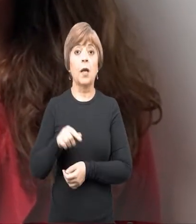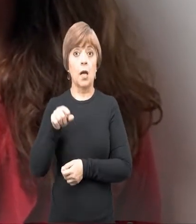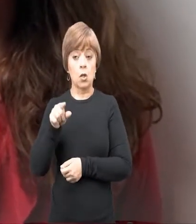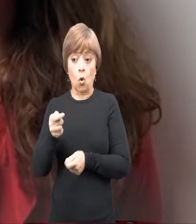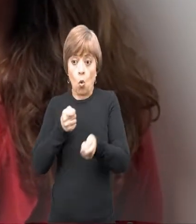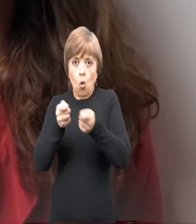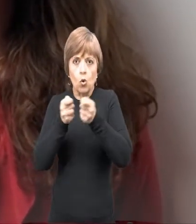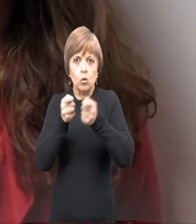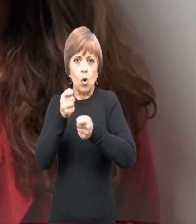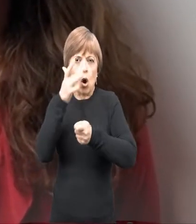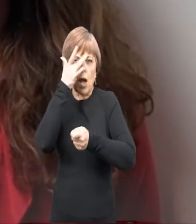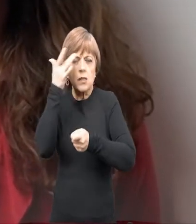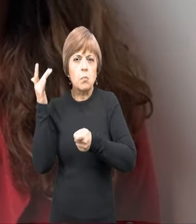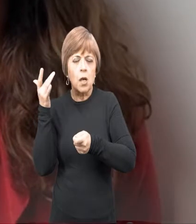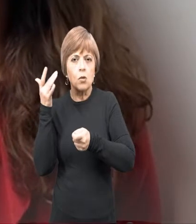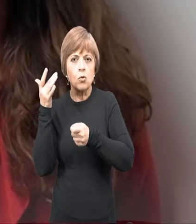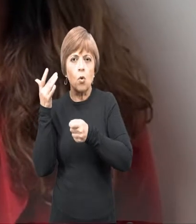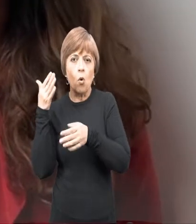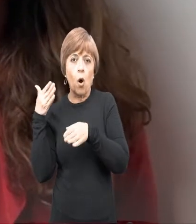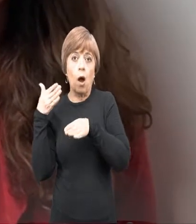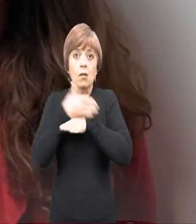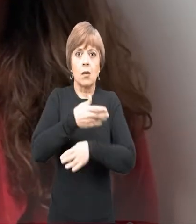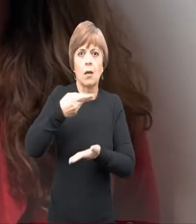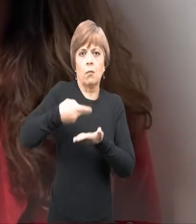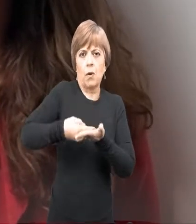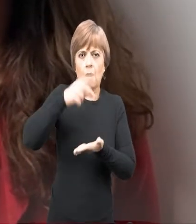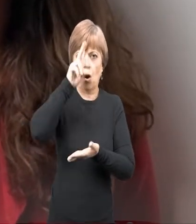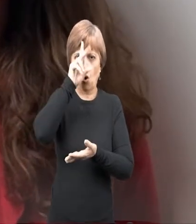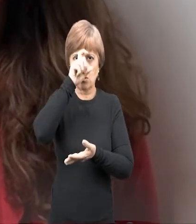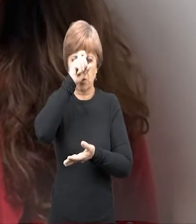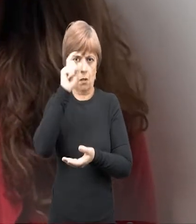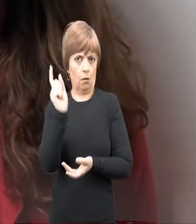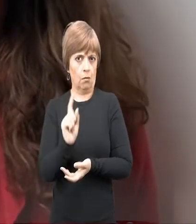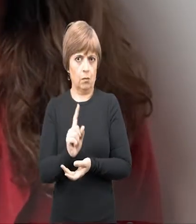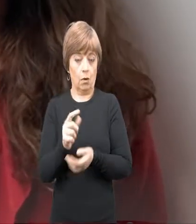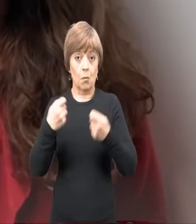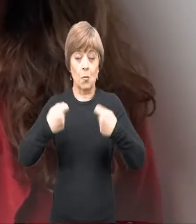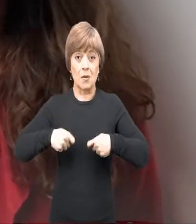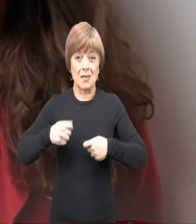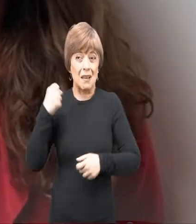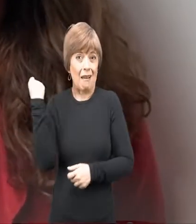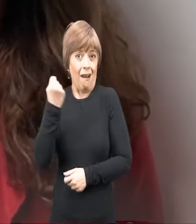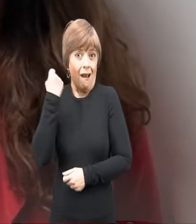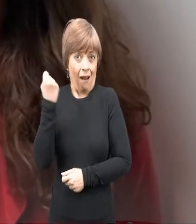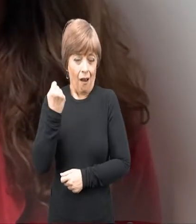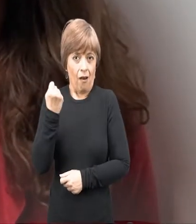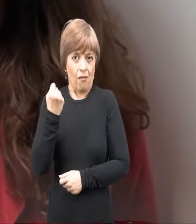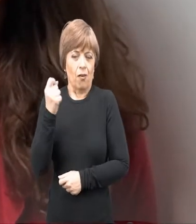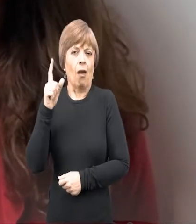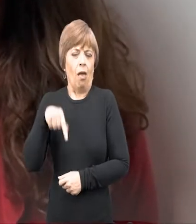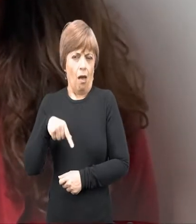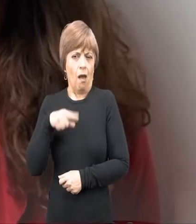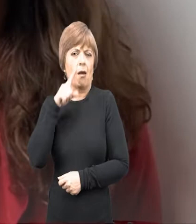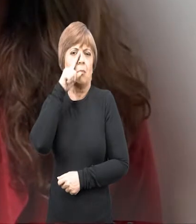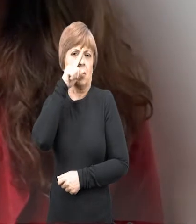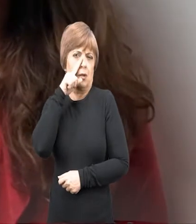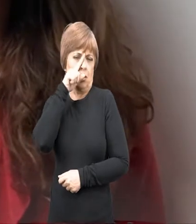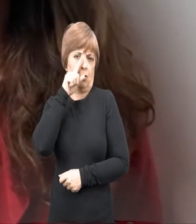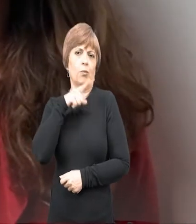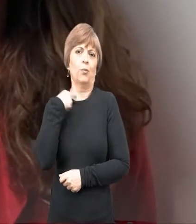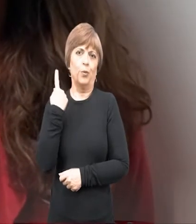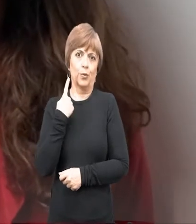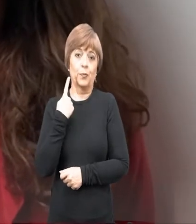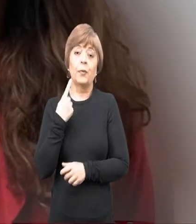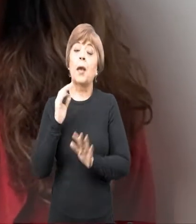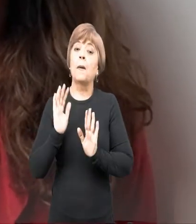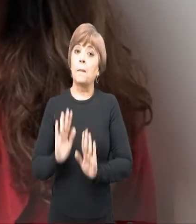controlar apenas aqueles pacientes que vão se internar, que agravam, que geram um risco de óbito. Nós